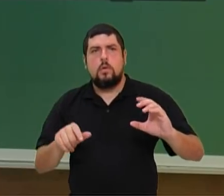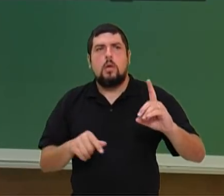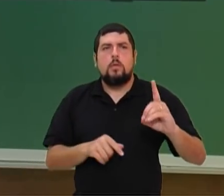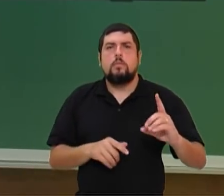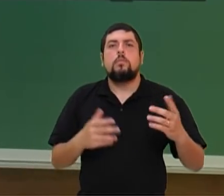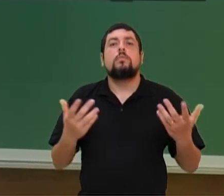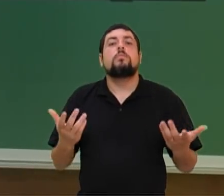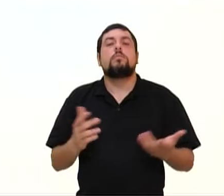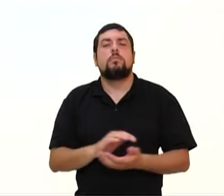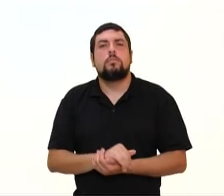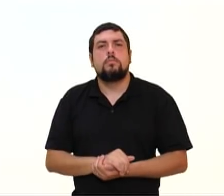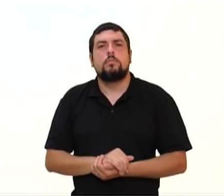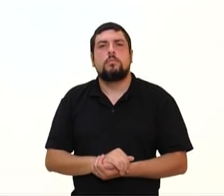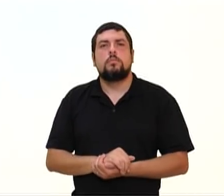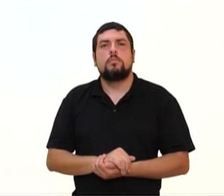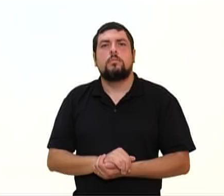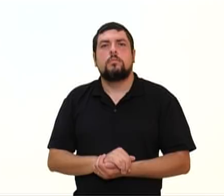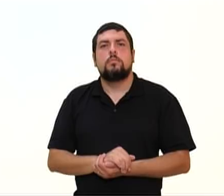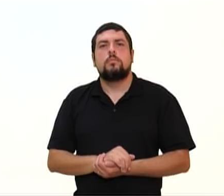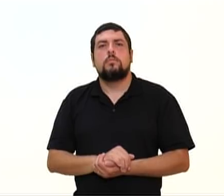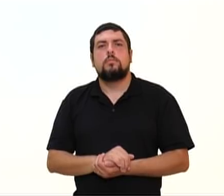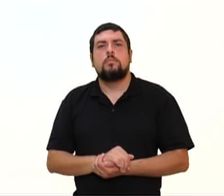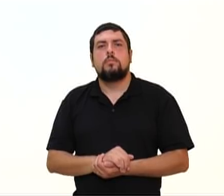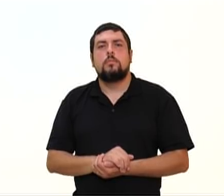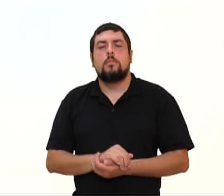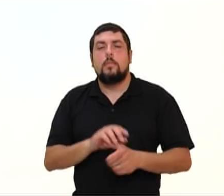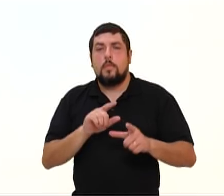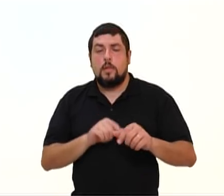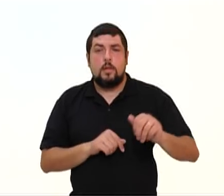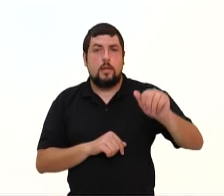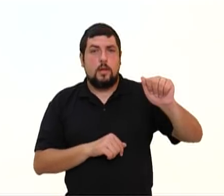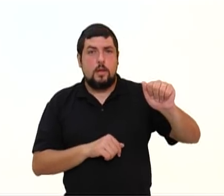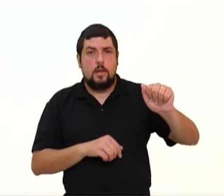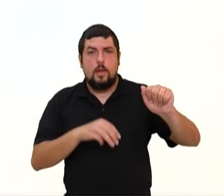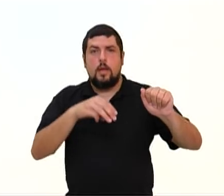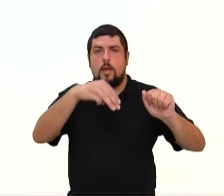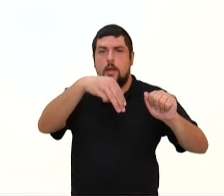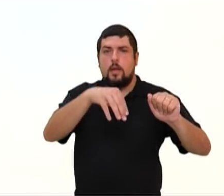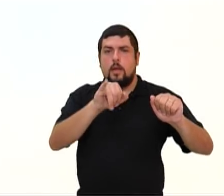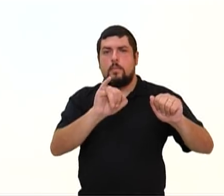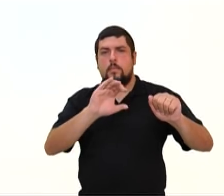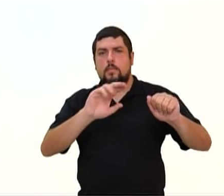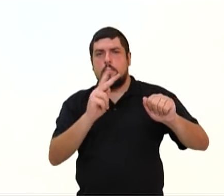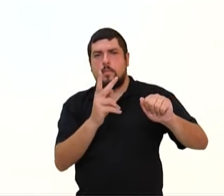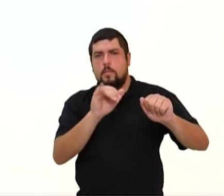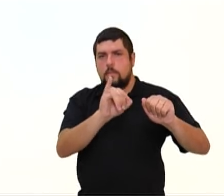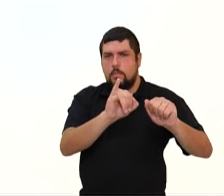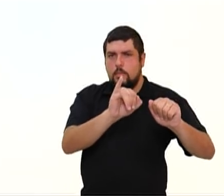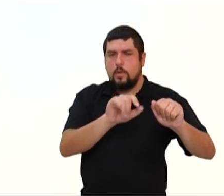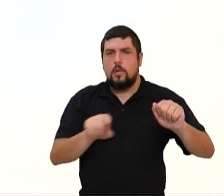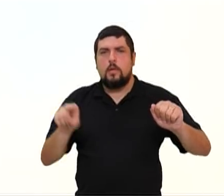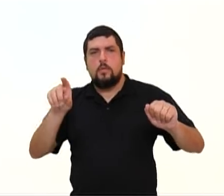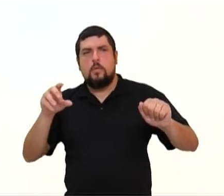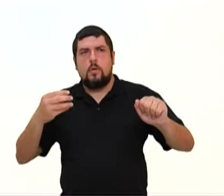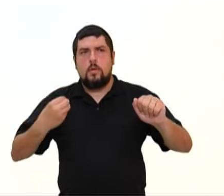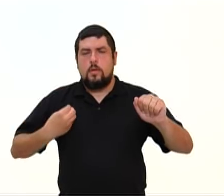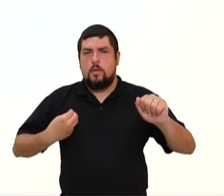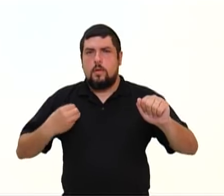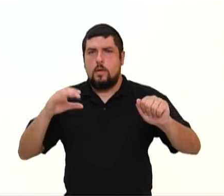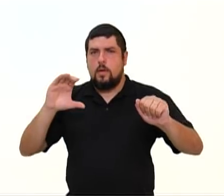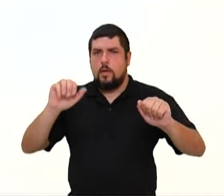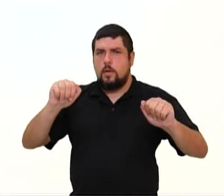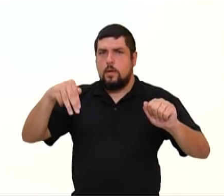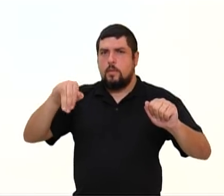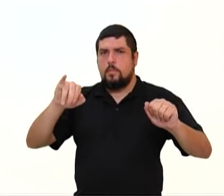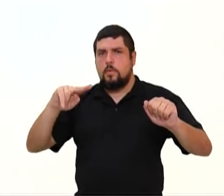responderam? É a letra A, né? O conceito moral do shintoísmo é chamado de michi, termo que